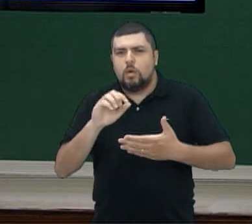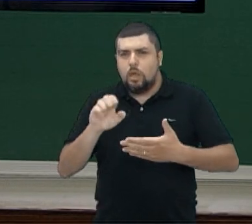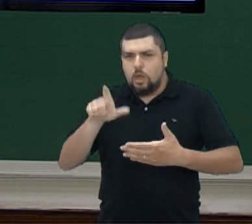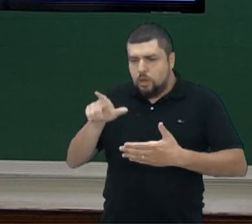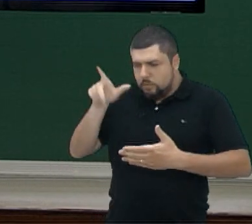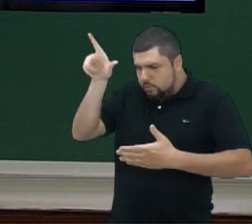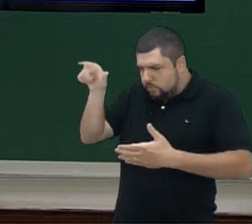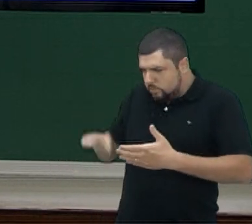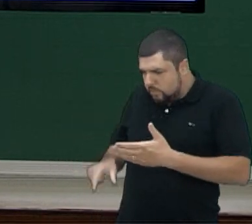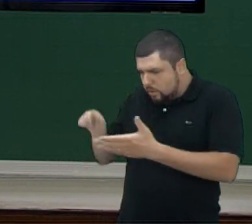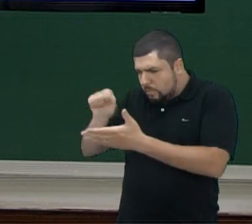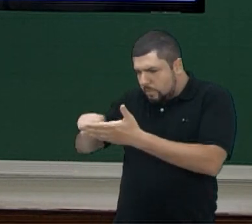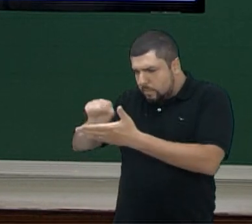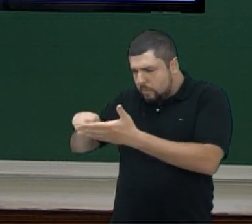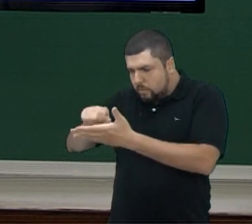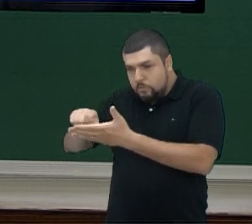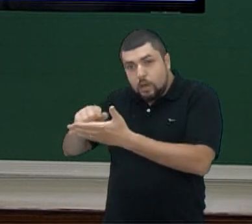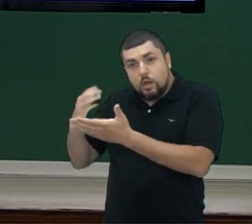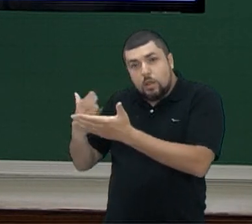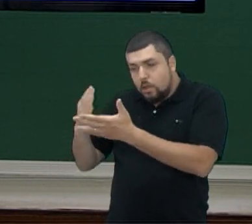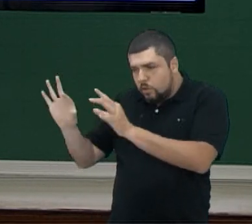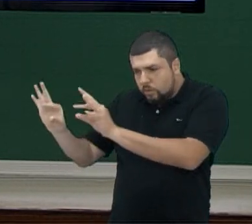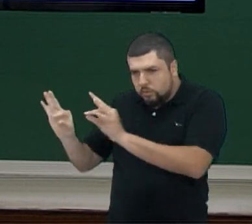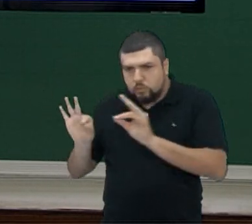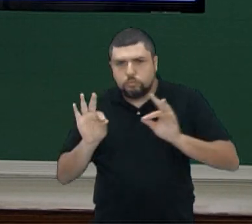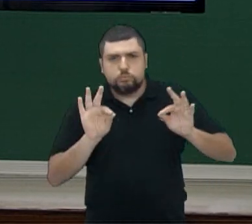algumas citações, eu me lembro que foram